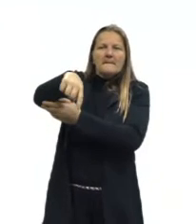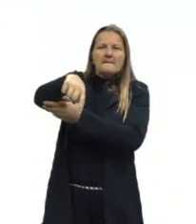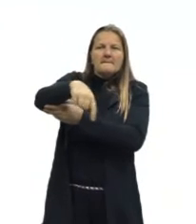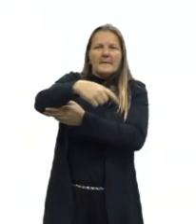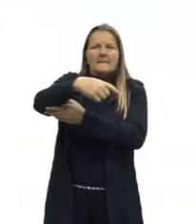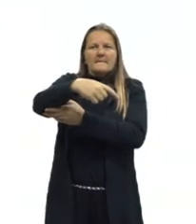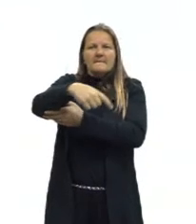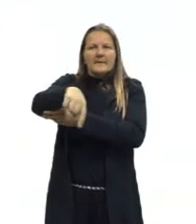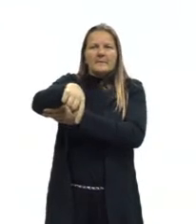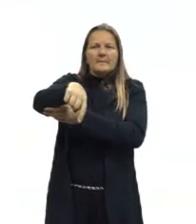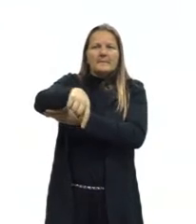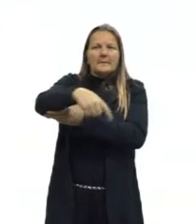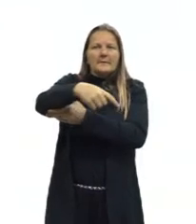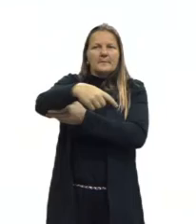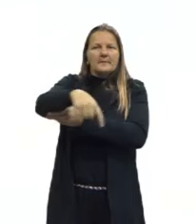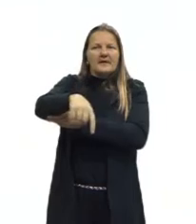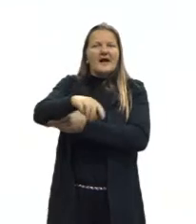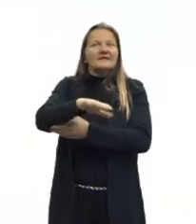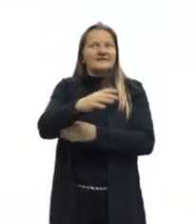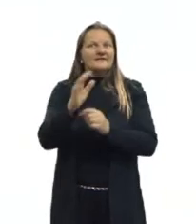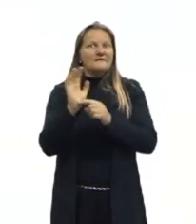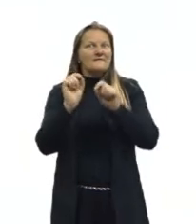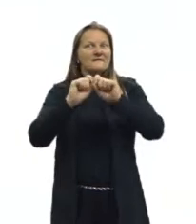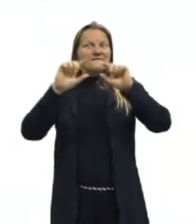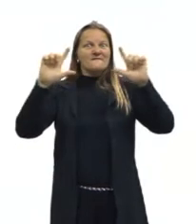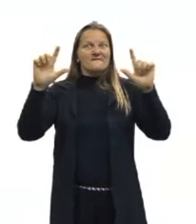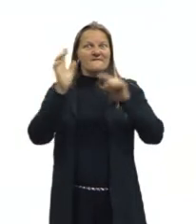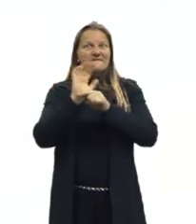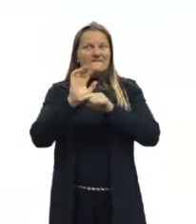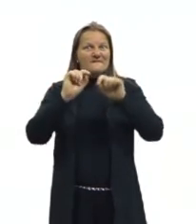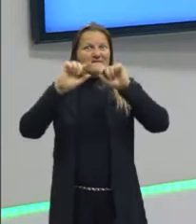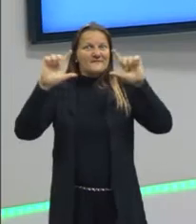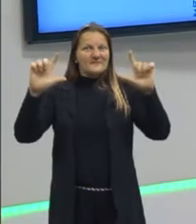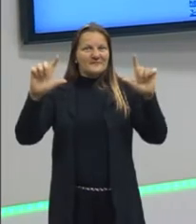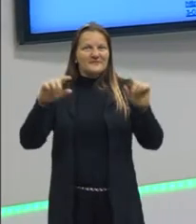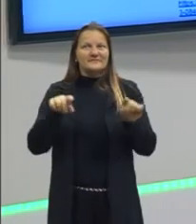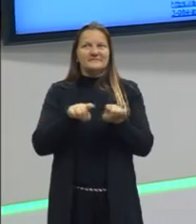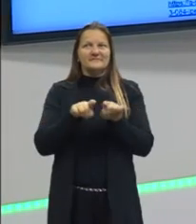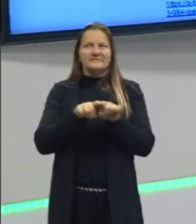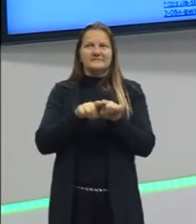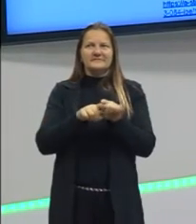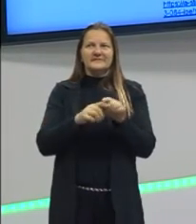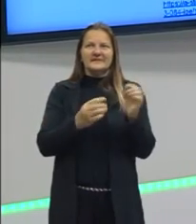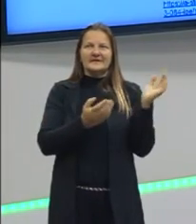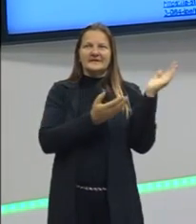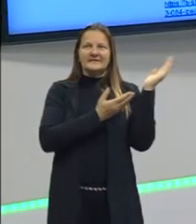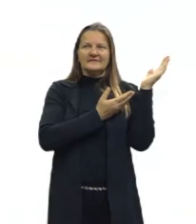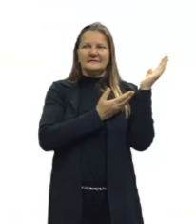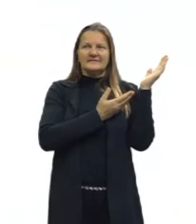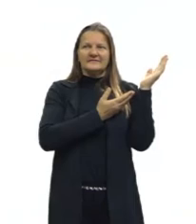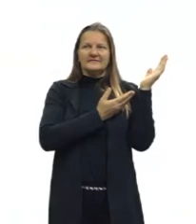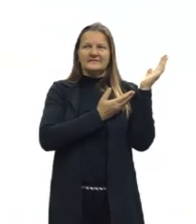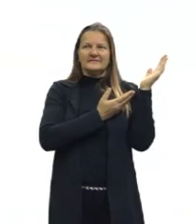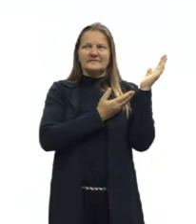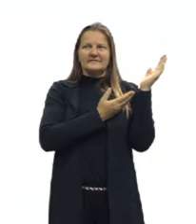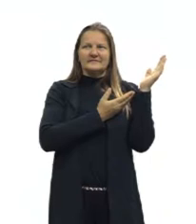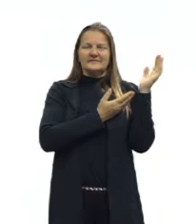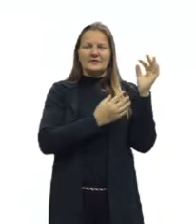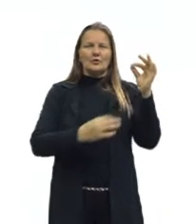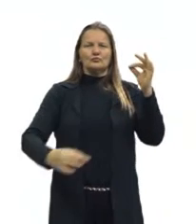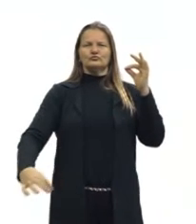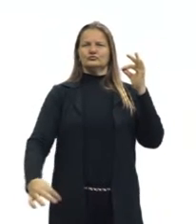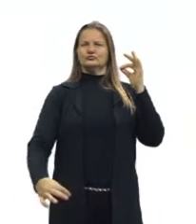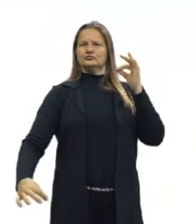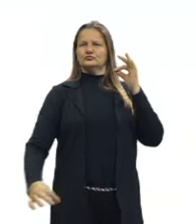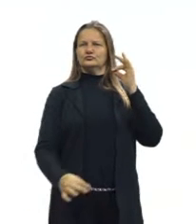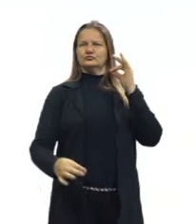gente costuma ver em filmes né E também aqui né Tem um instrumento de cordas né